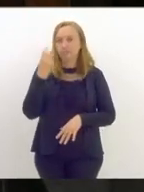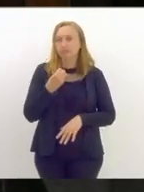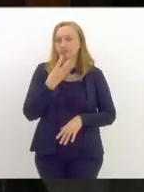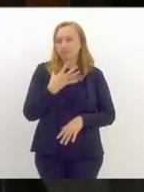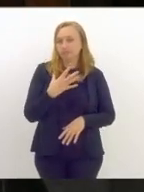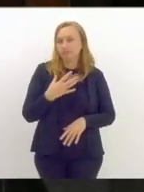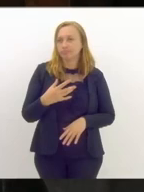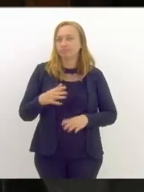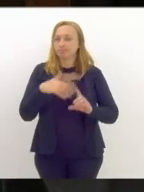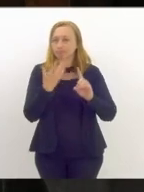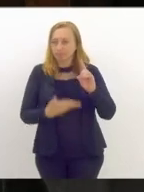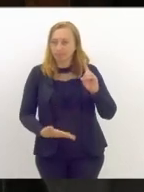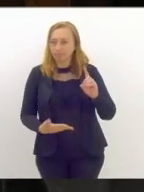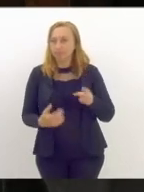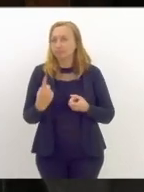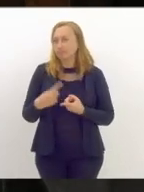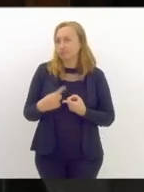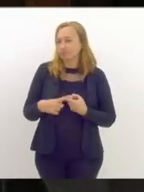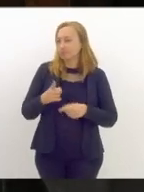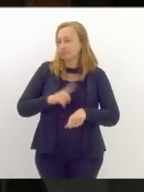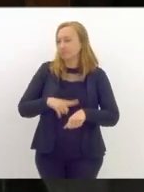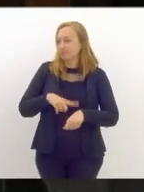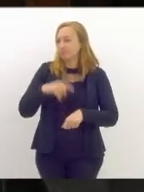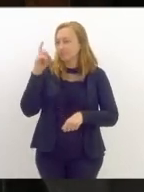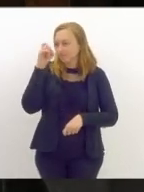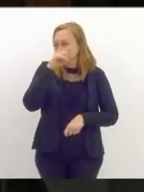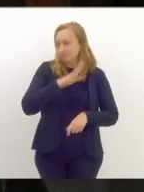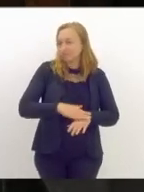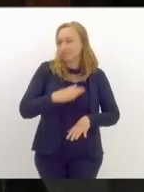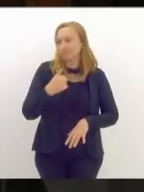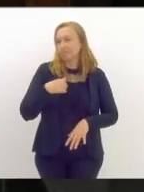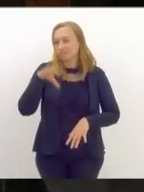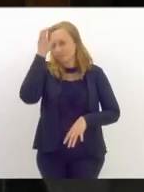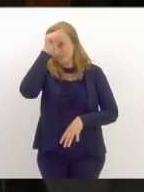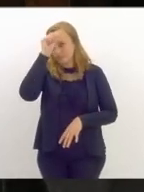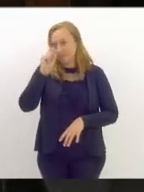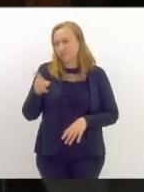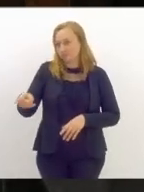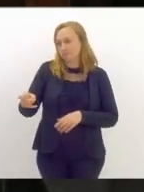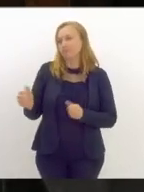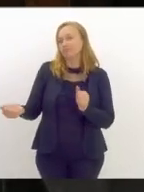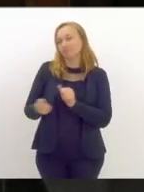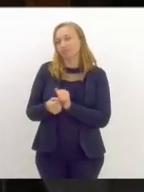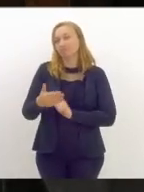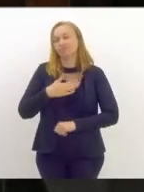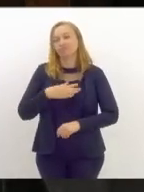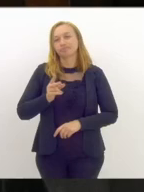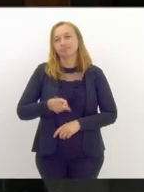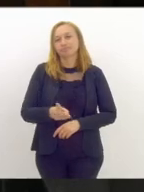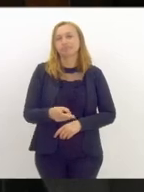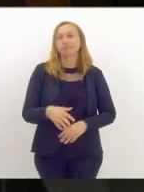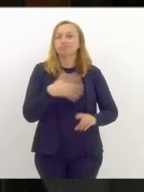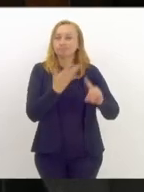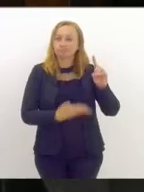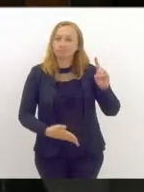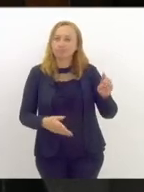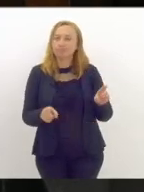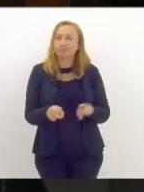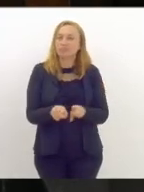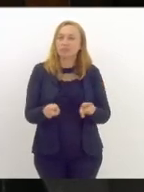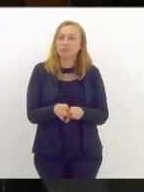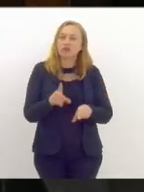de fazer essa homenagem, Jamil, porque é dos momentos mais difíceis do meu aprendizado, você sempre teve presente. Queria fazer uma homenagem ao Dr.